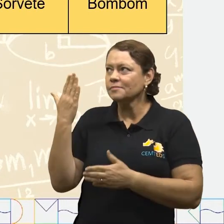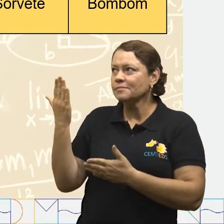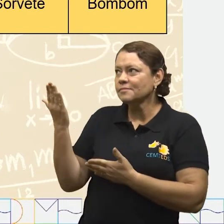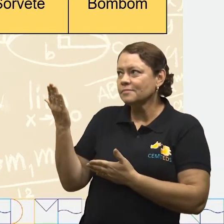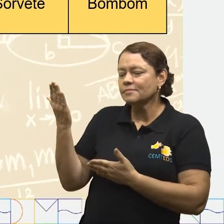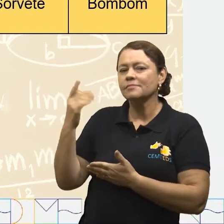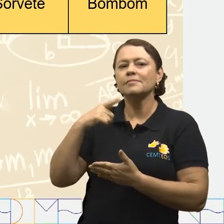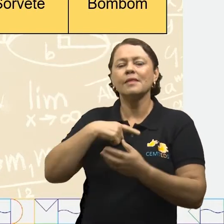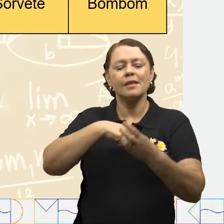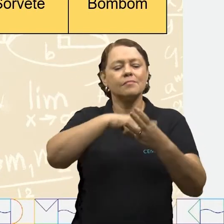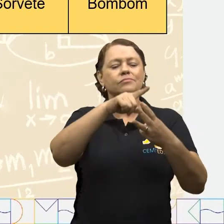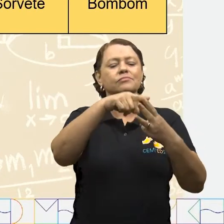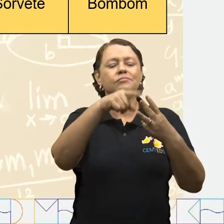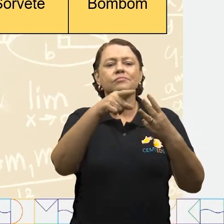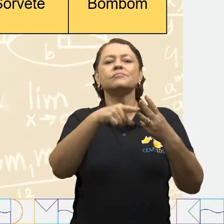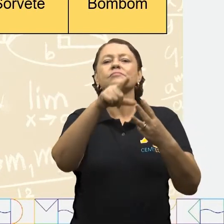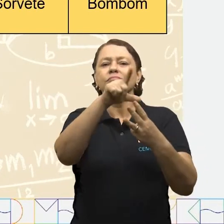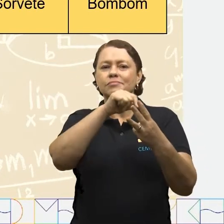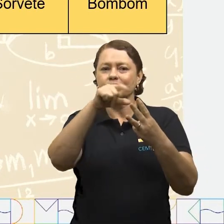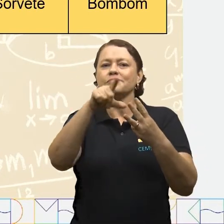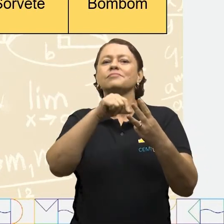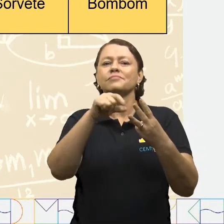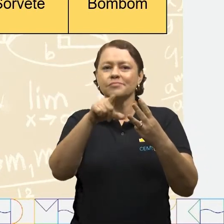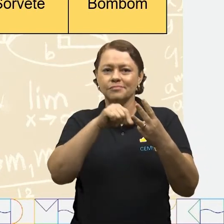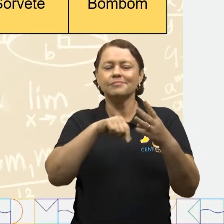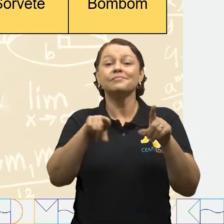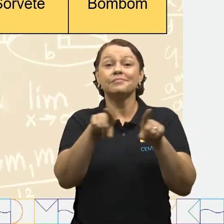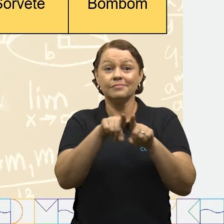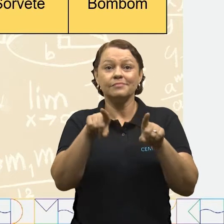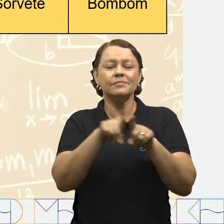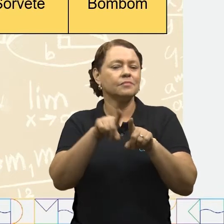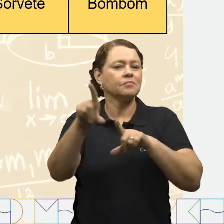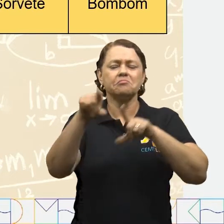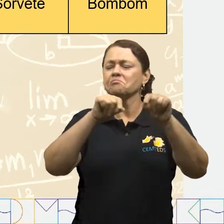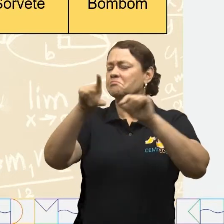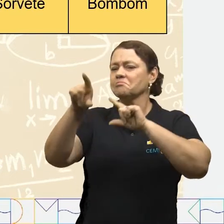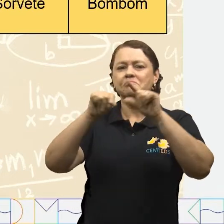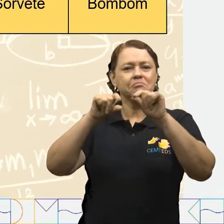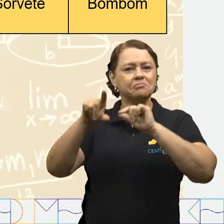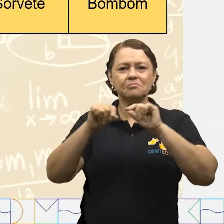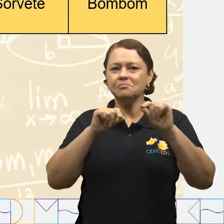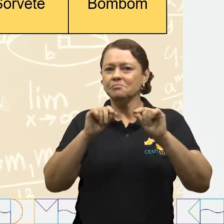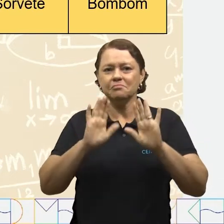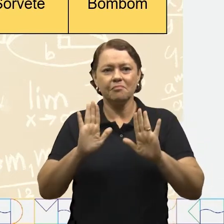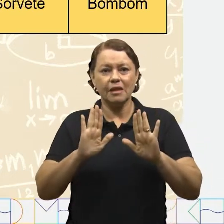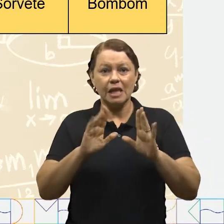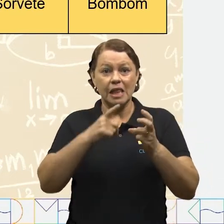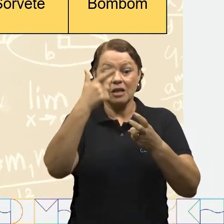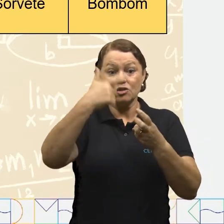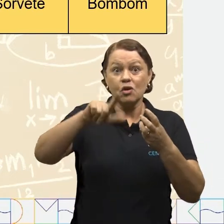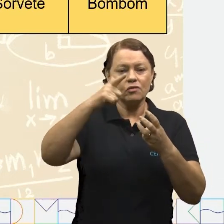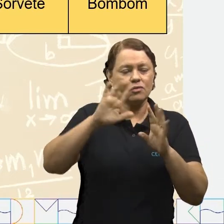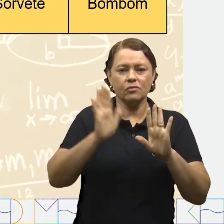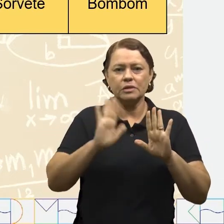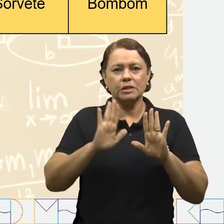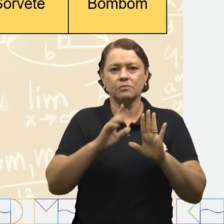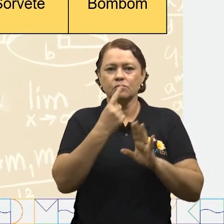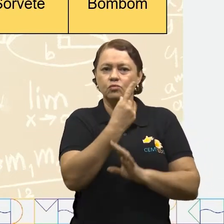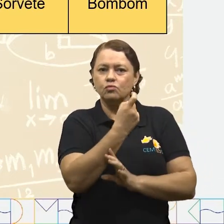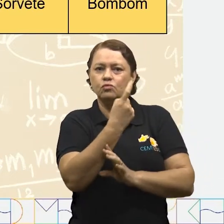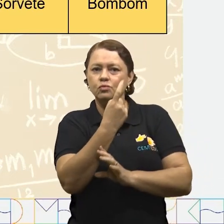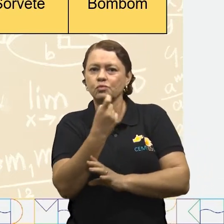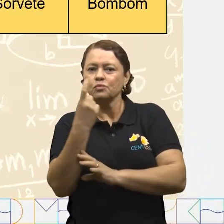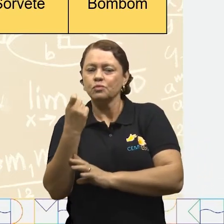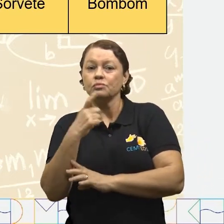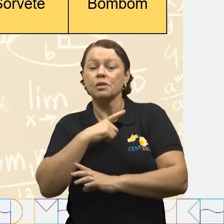três opções também colocadas de forma aleatória e sem repetição Observe Aí temos